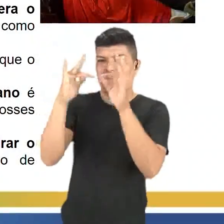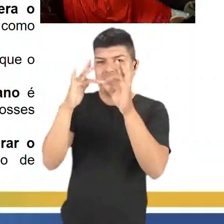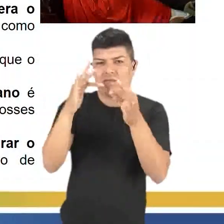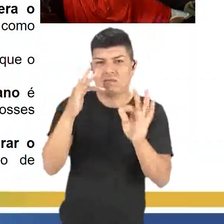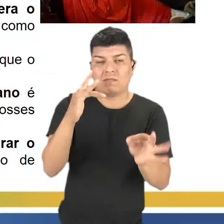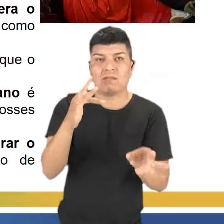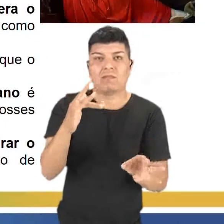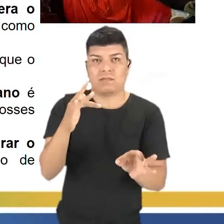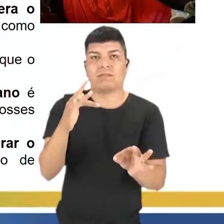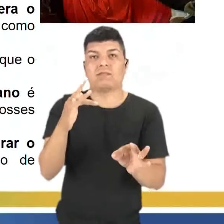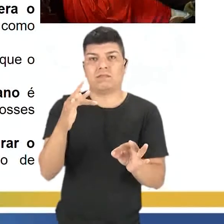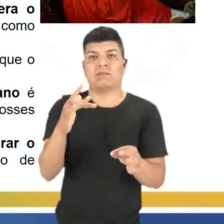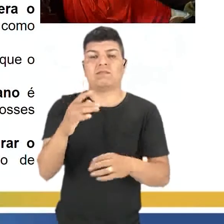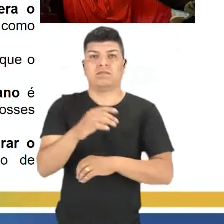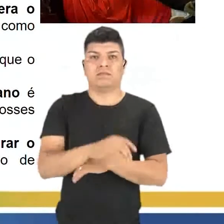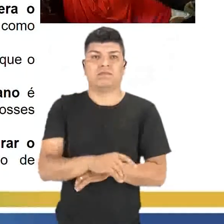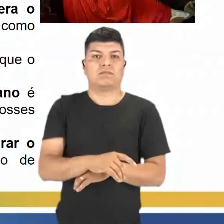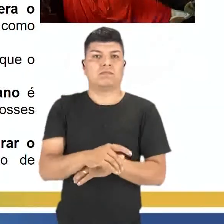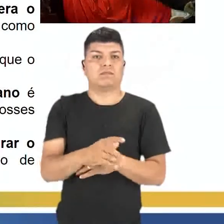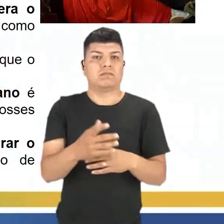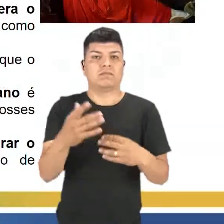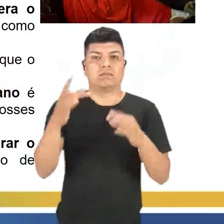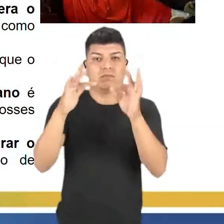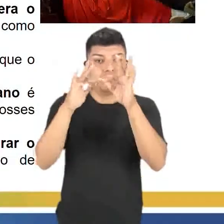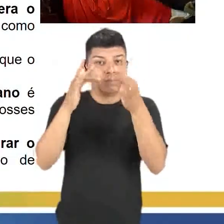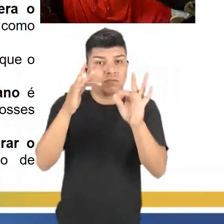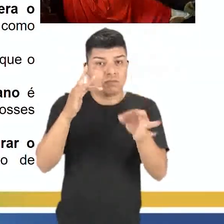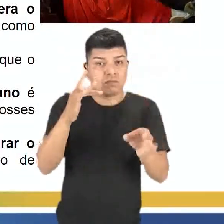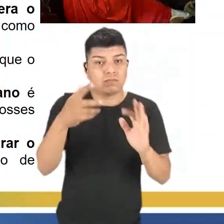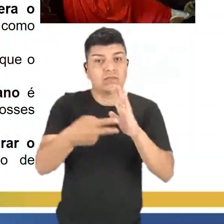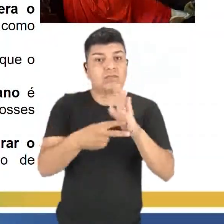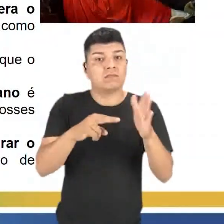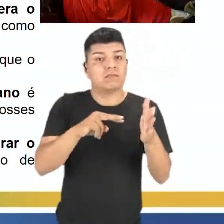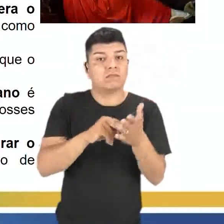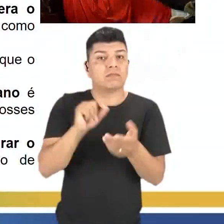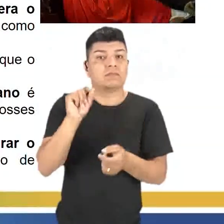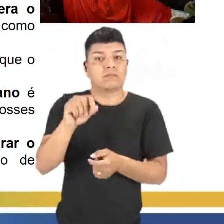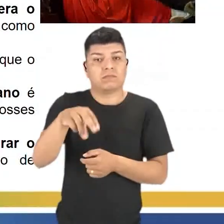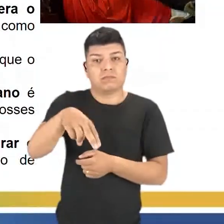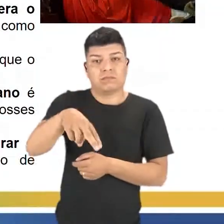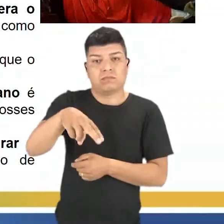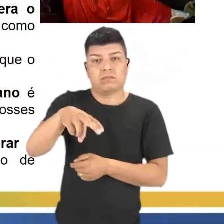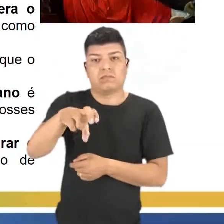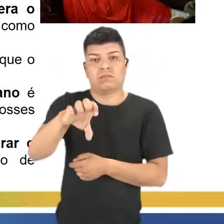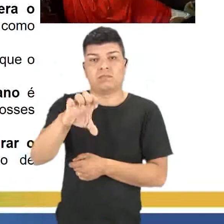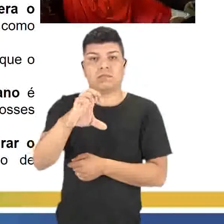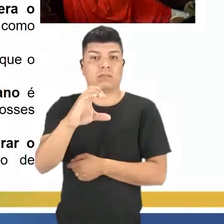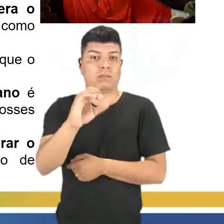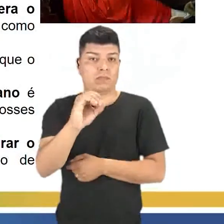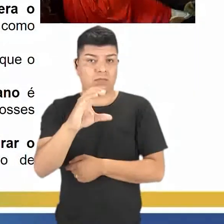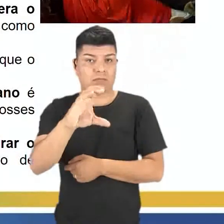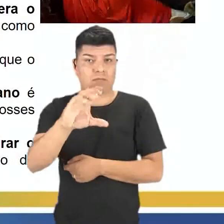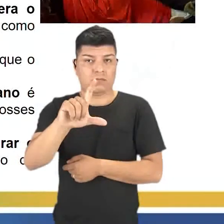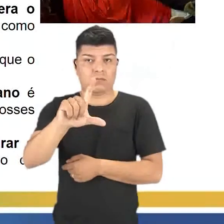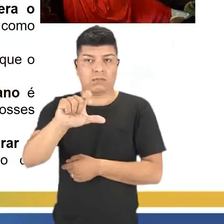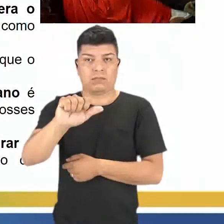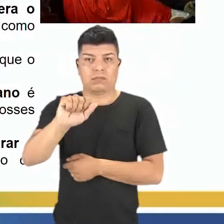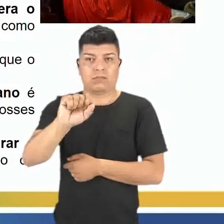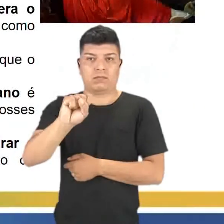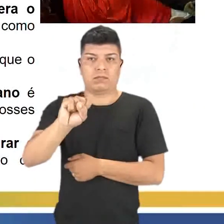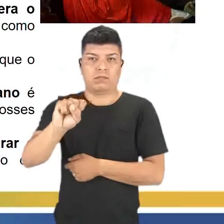do classicismo, tanto é que o arcadismo ele é denominado neoclassicismo também, porque é